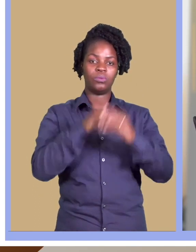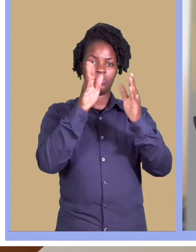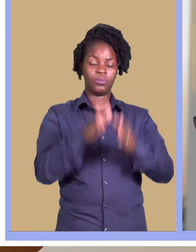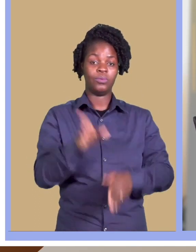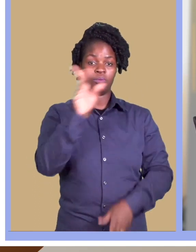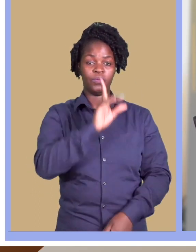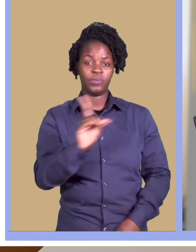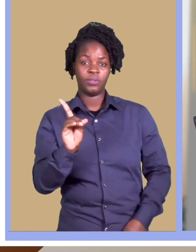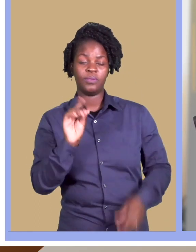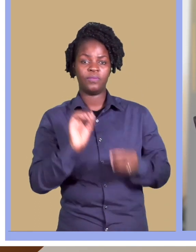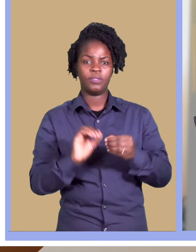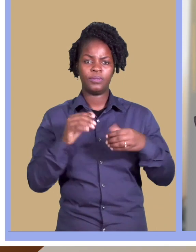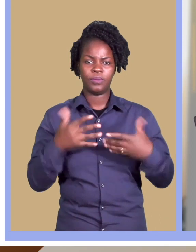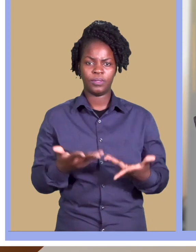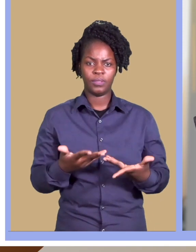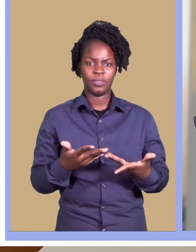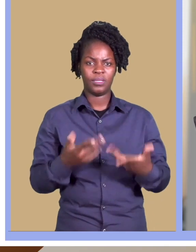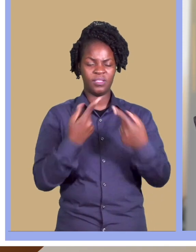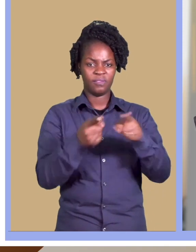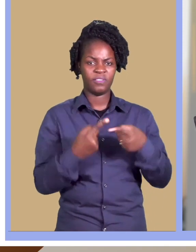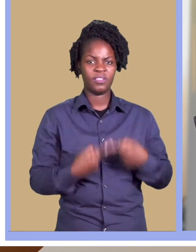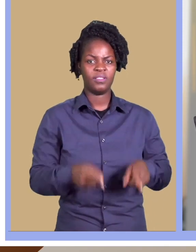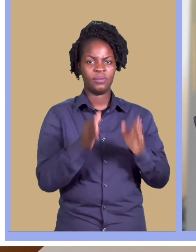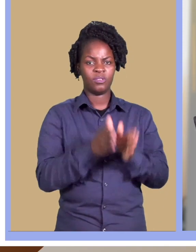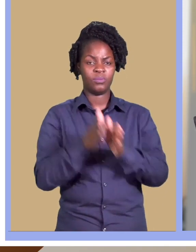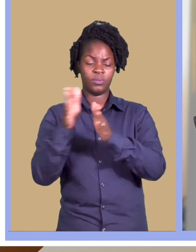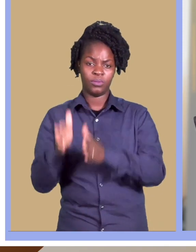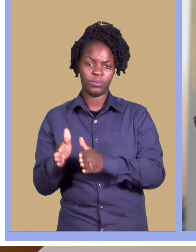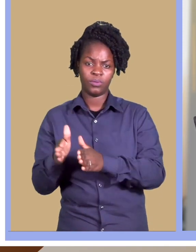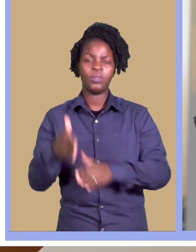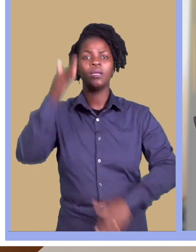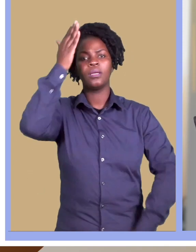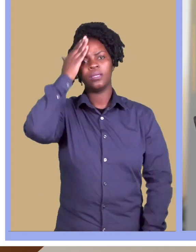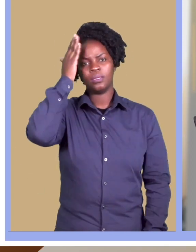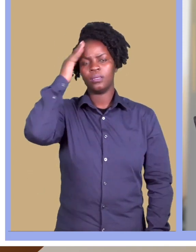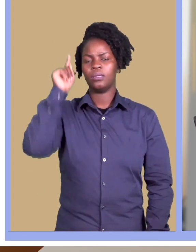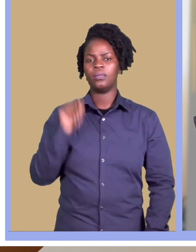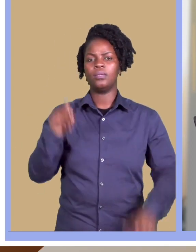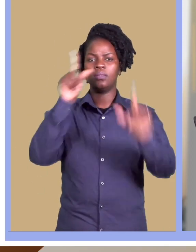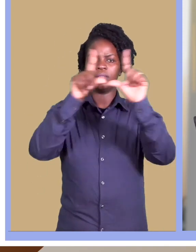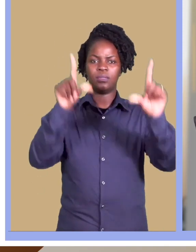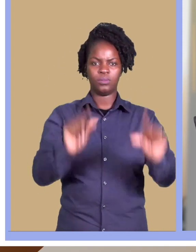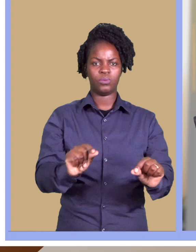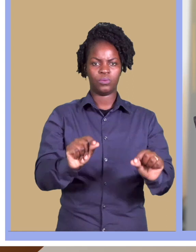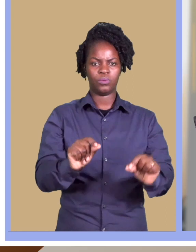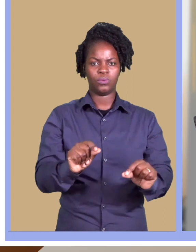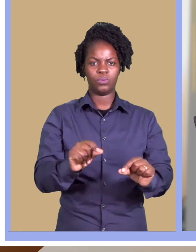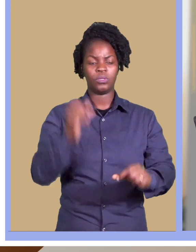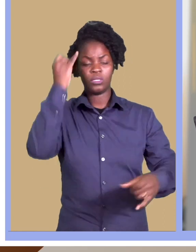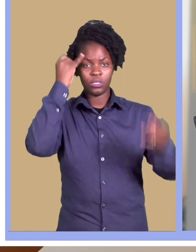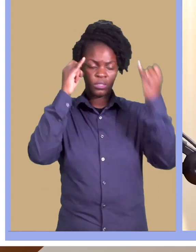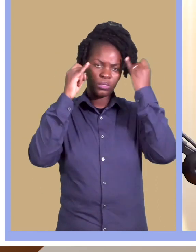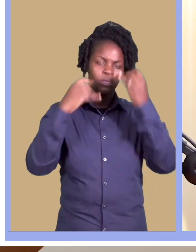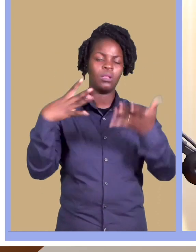atores humanitários tomam isso em consideração e que as suas iniciativas atingem pessoas com deficiência.